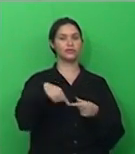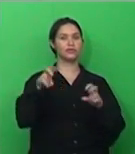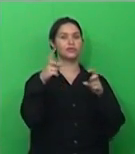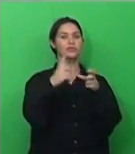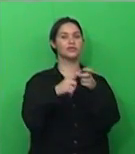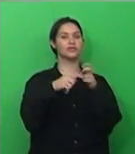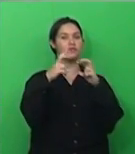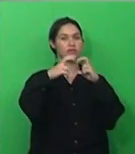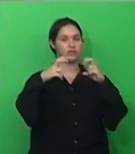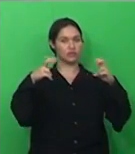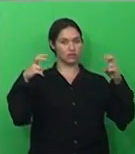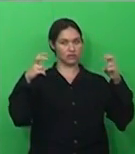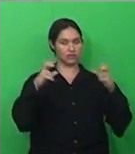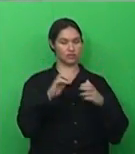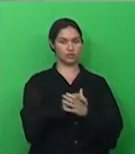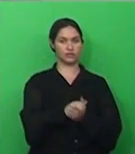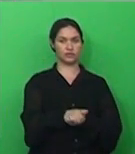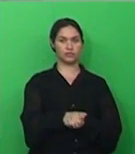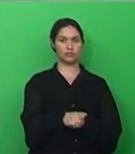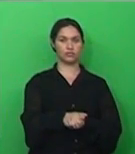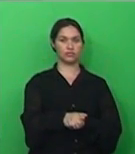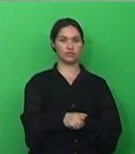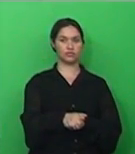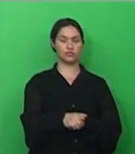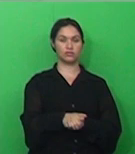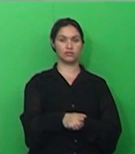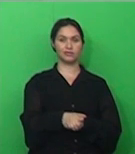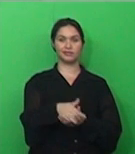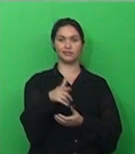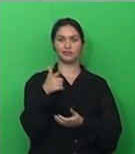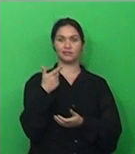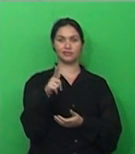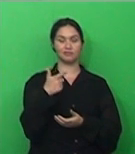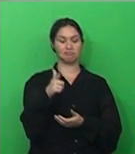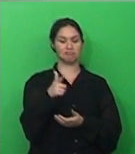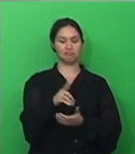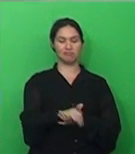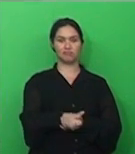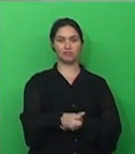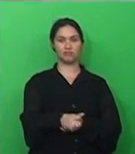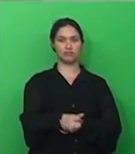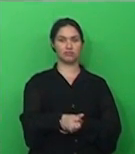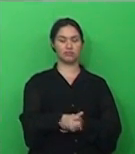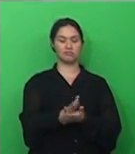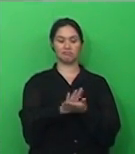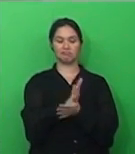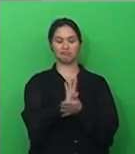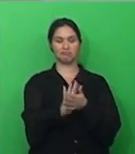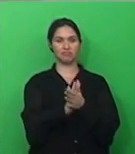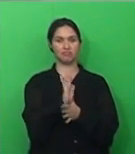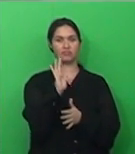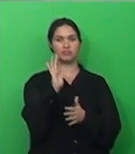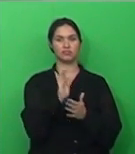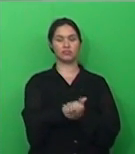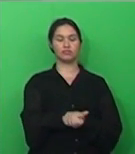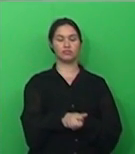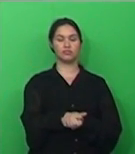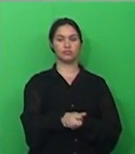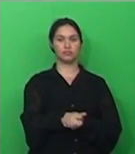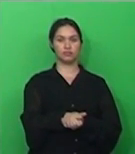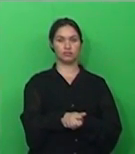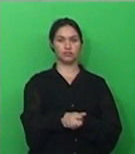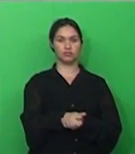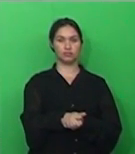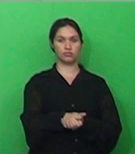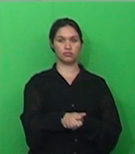às nossas expensas, sem nenhuma diária recebida pela casa, que, na verdade, que se registre isso, às